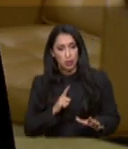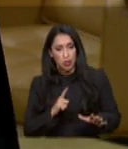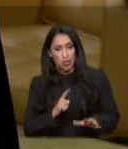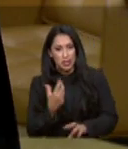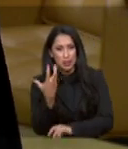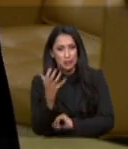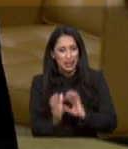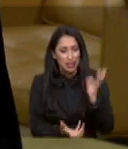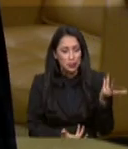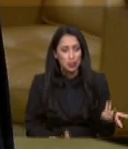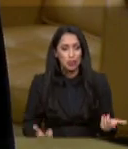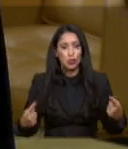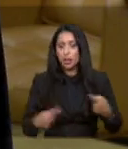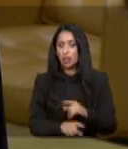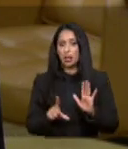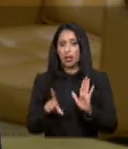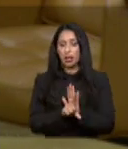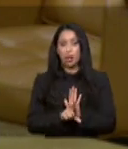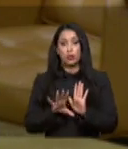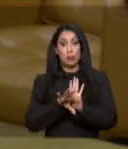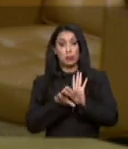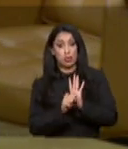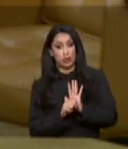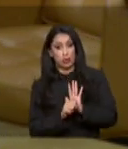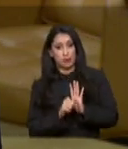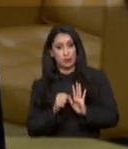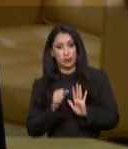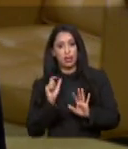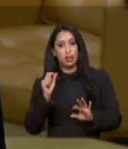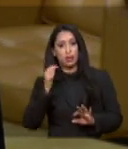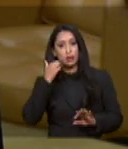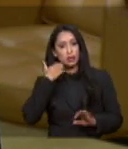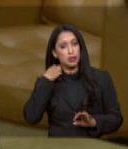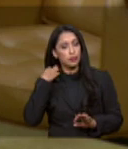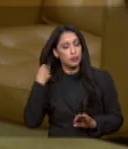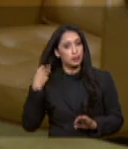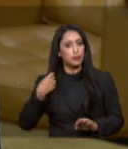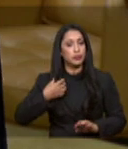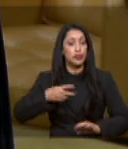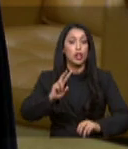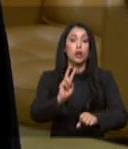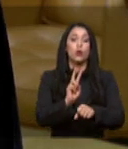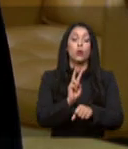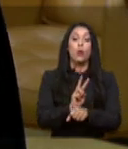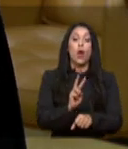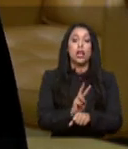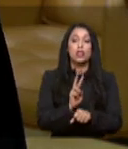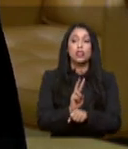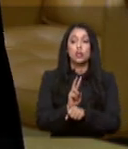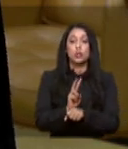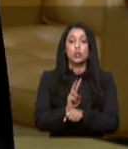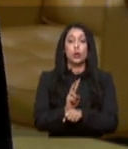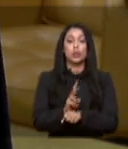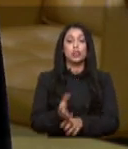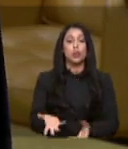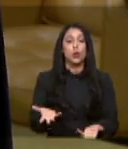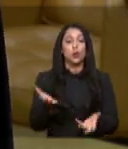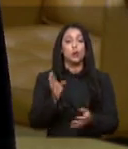Amazônia. Uma segunda fase, que trata da ampliação do programa Guardiões do Bioma. Essa novíssima